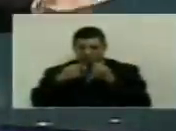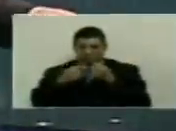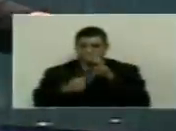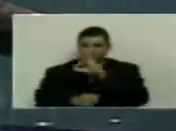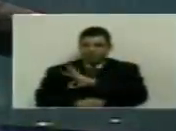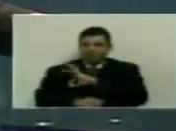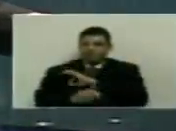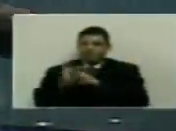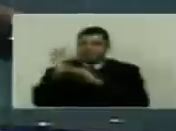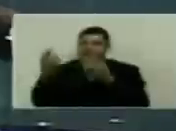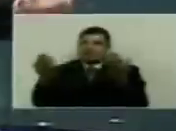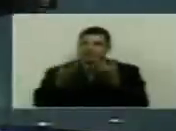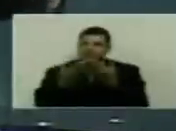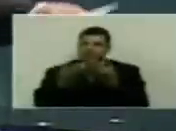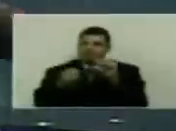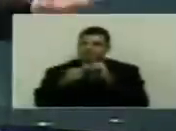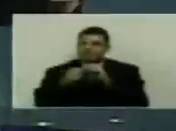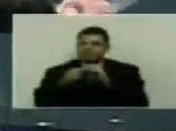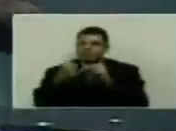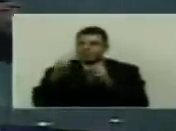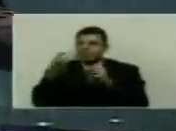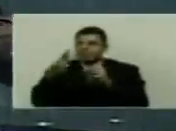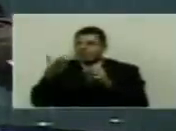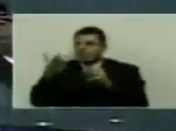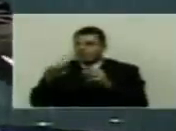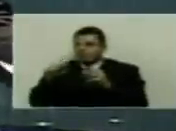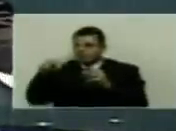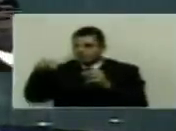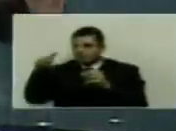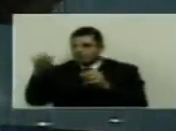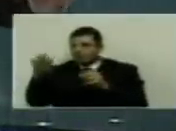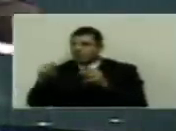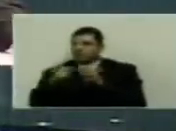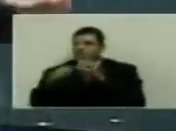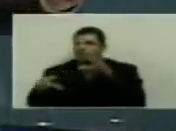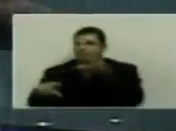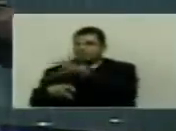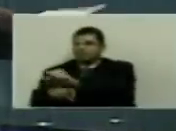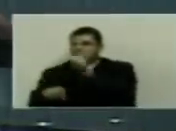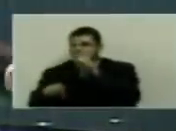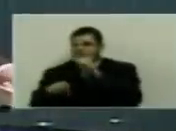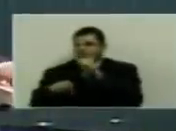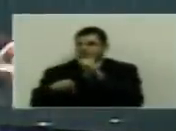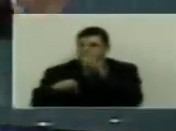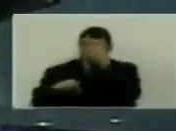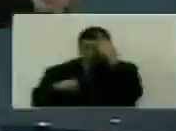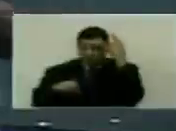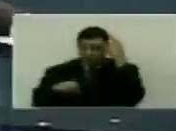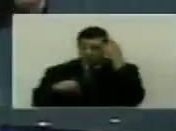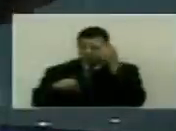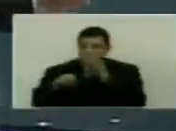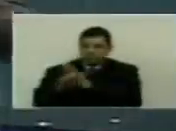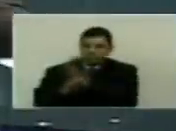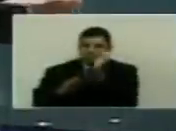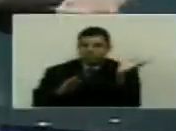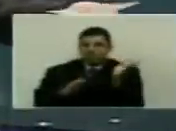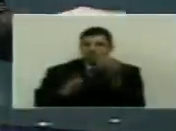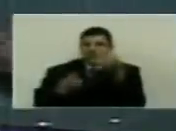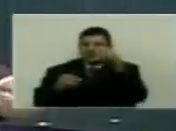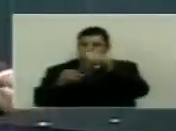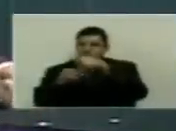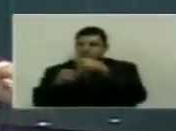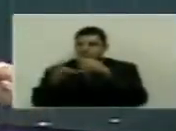Polícia Federal hoje fez a Operação Rio Negro, que está prendendo pessoas acusadas de desviar combustível